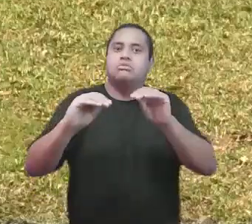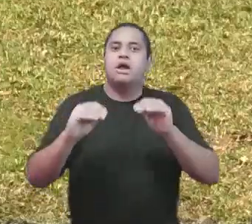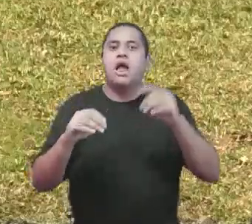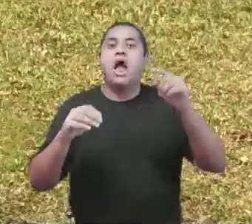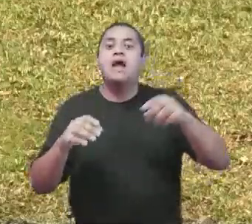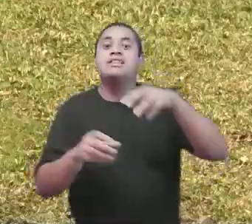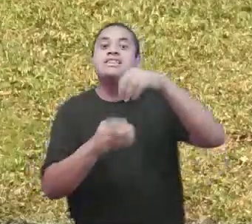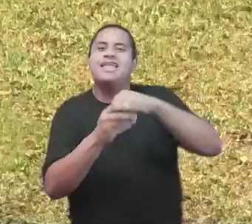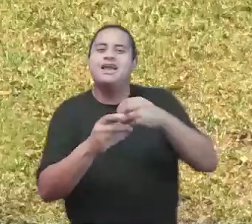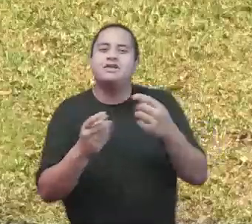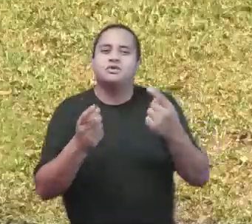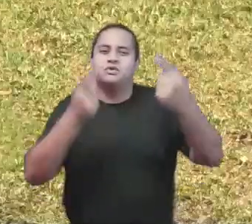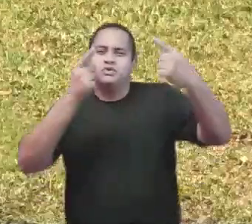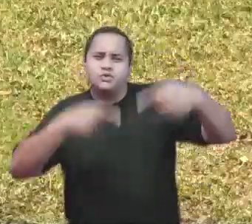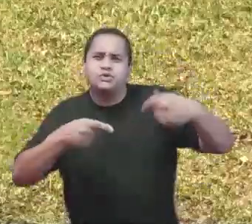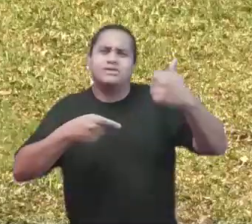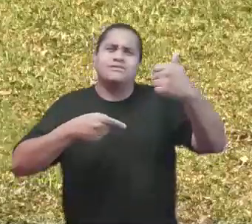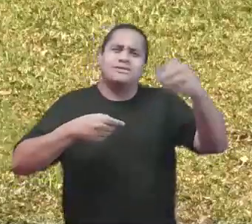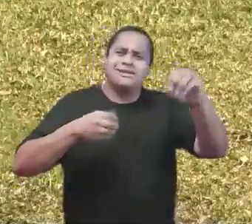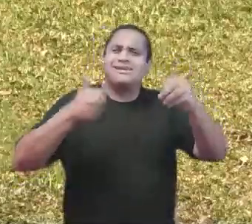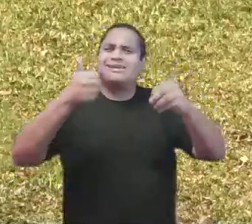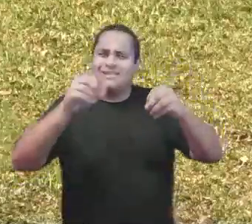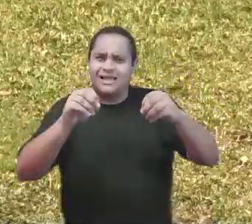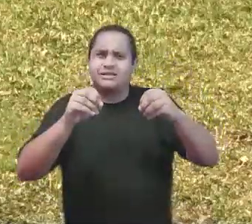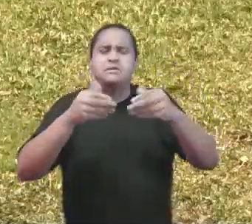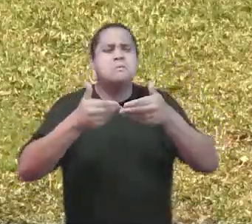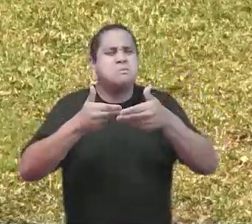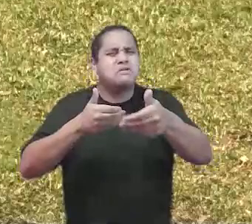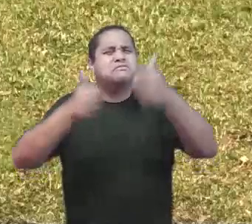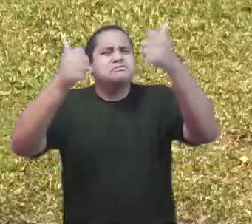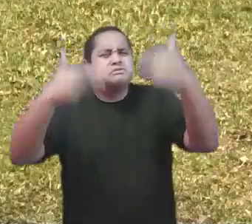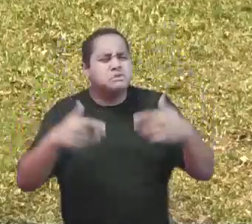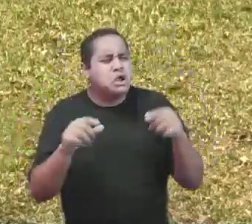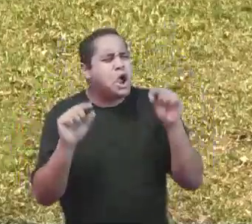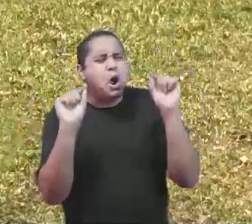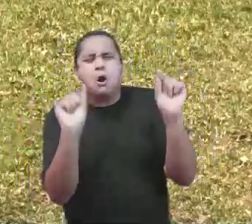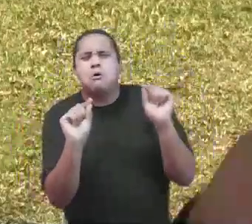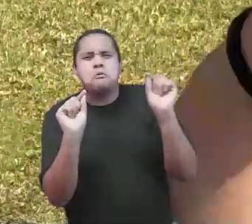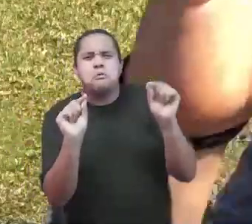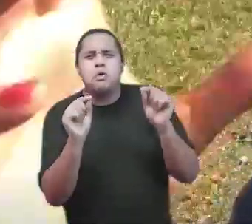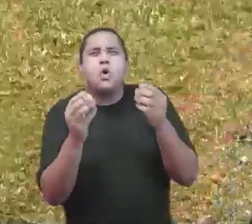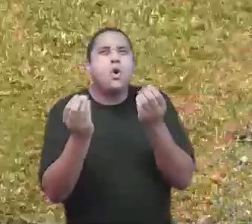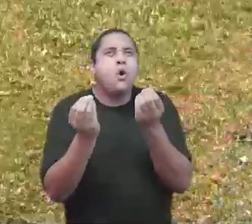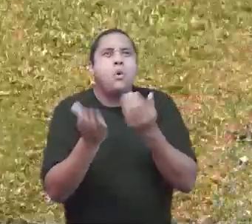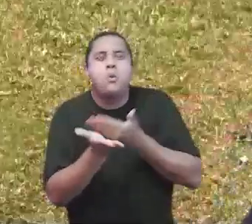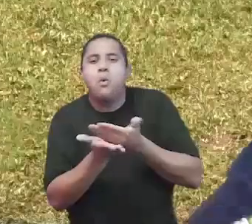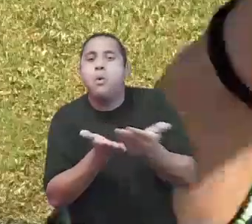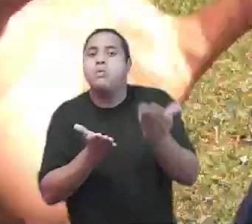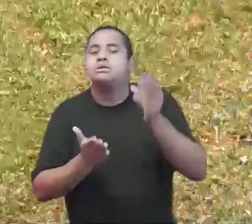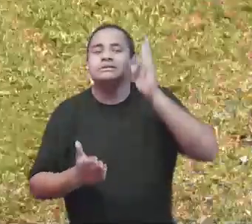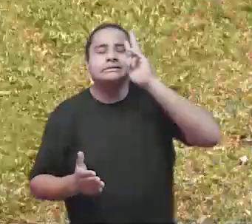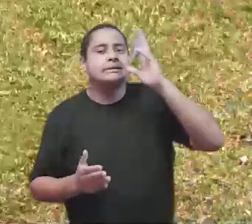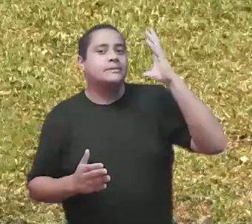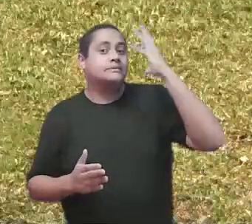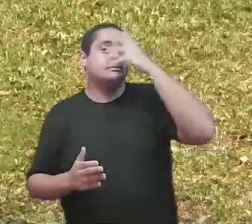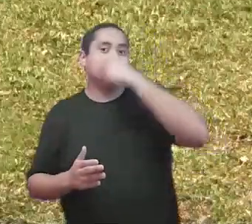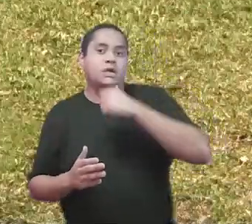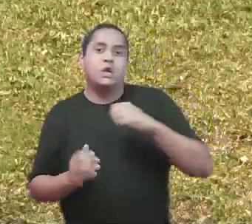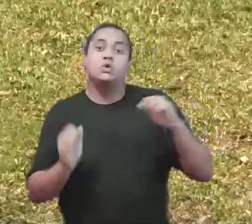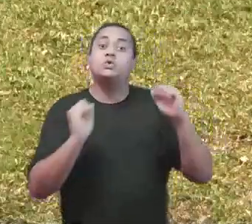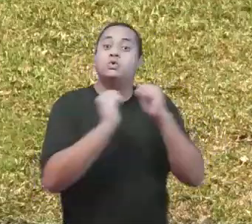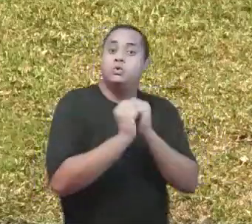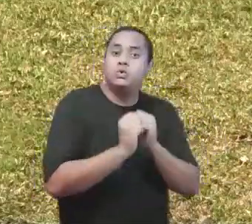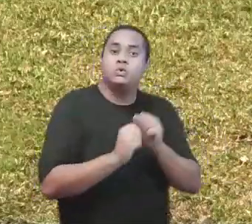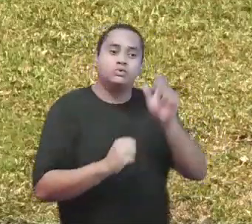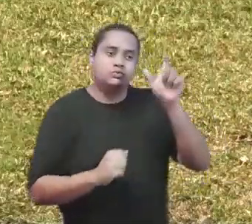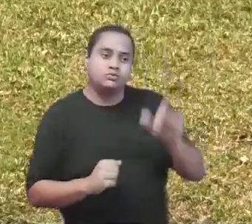desafio 10x10. Eu vou explicar ao longo do curso o que é o desafio 10x10, como surgiu na minha vida, uma história linda de